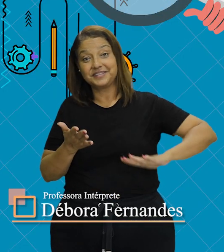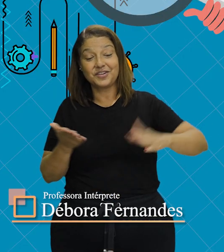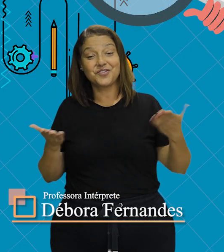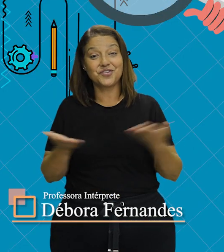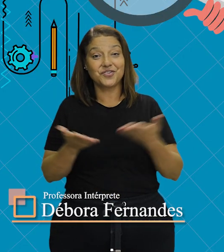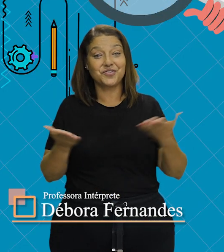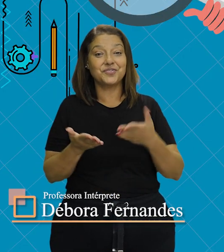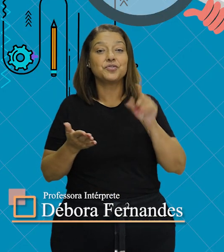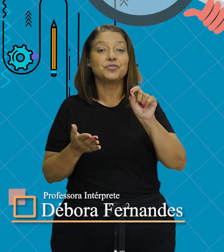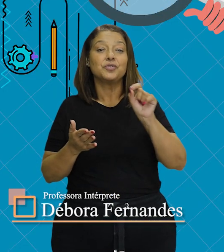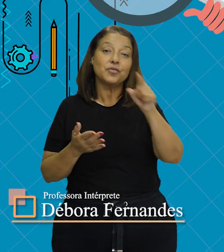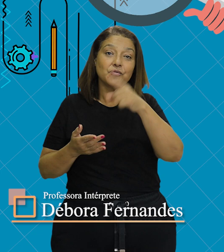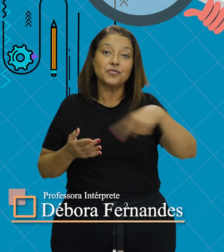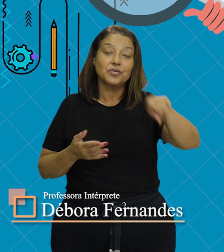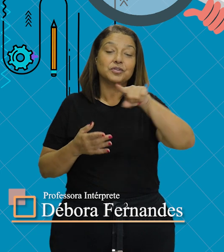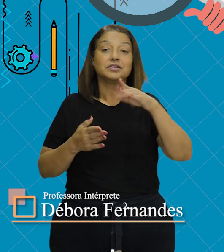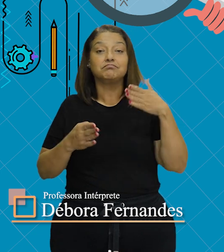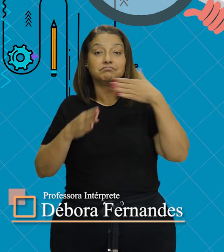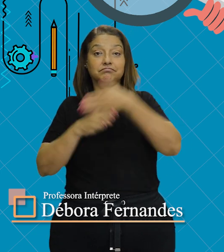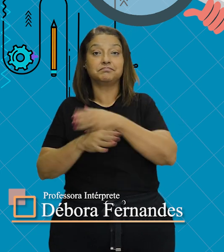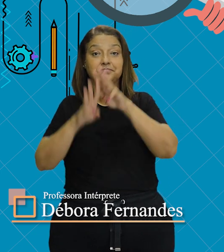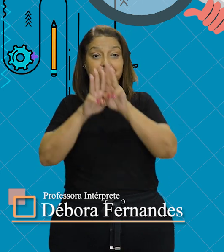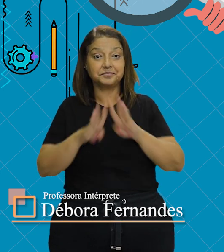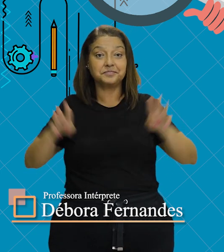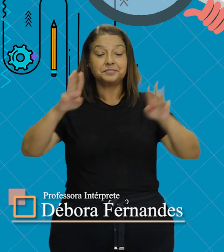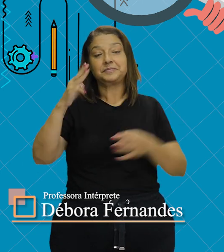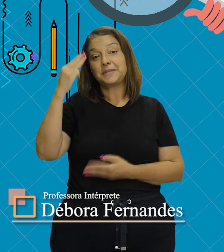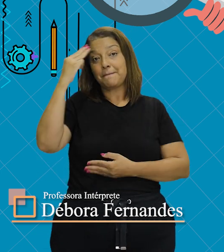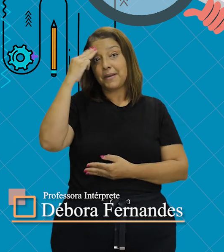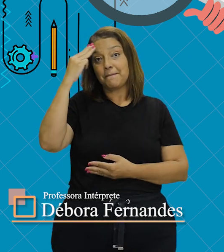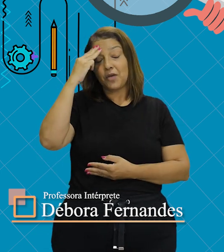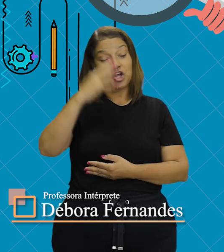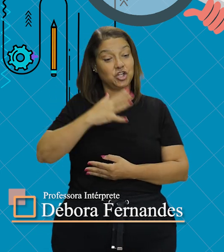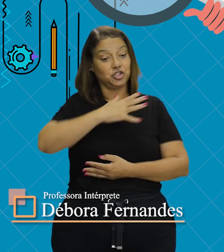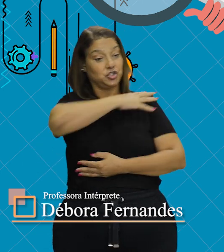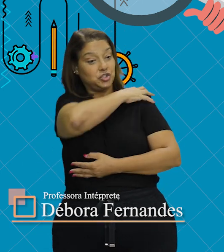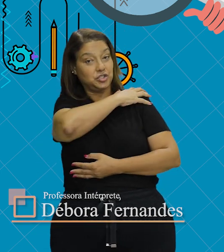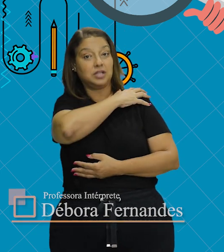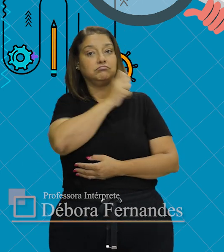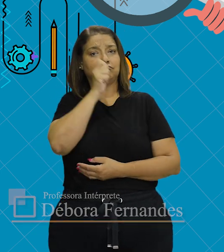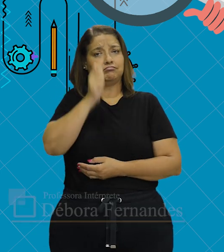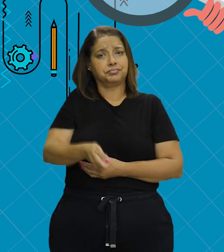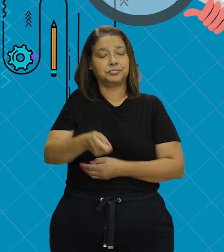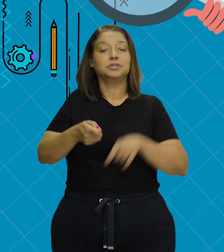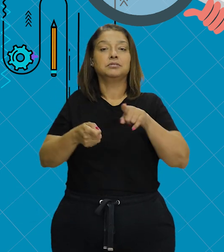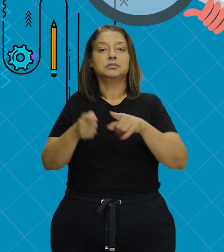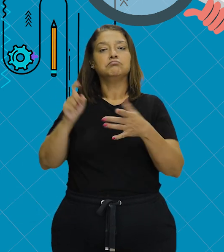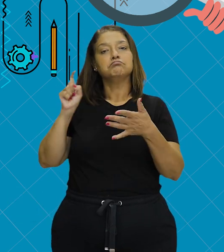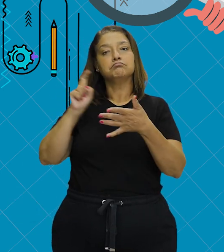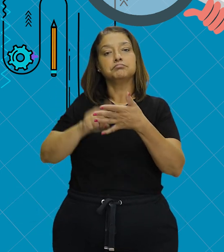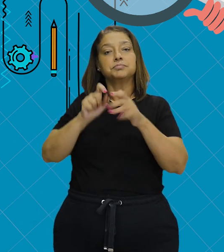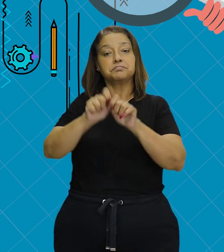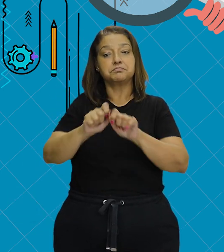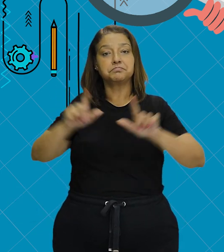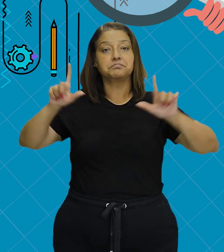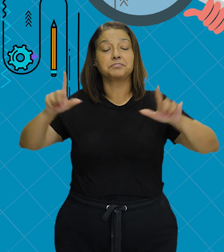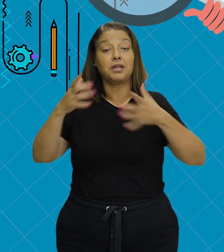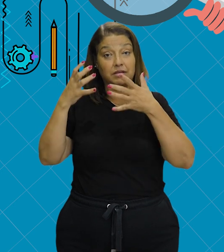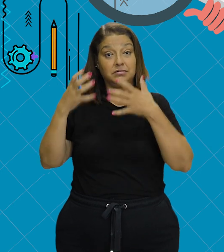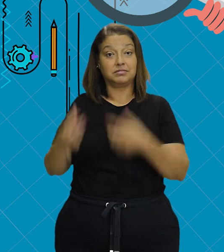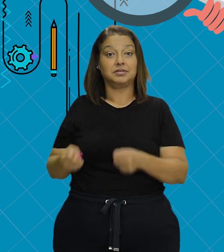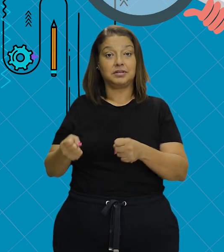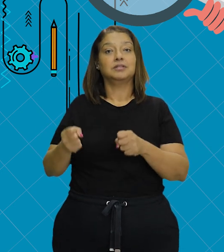hoje, vocês vão visitar o site Memórias da Ditadura. Depois, cliquem na opção Acervo